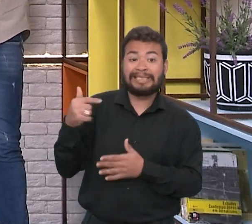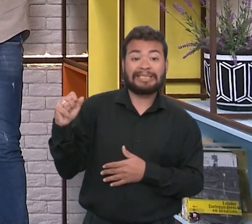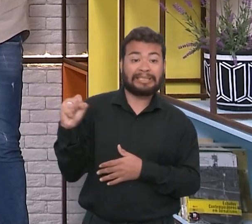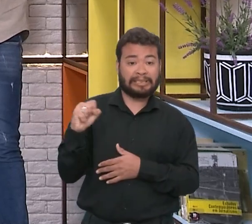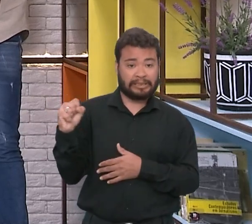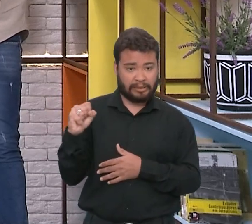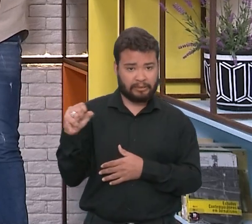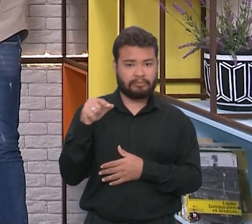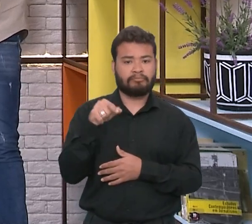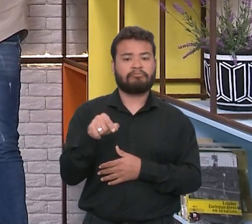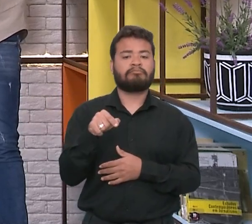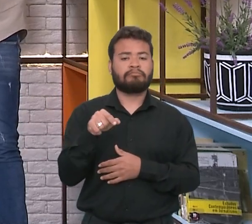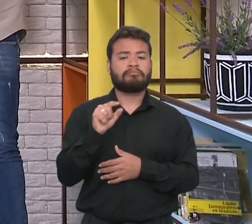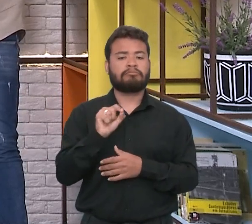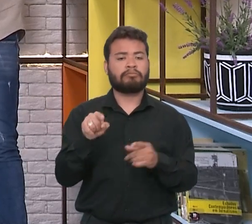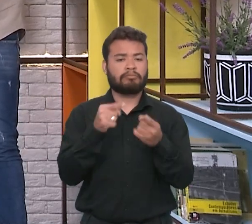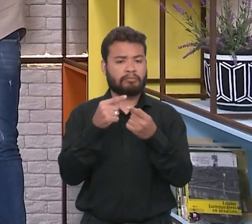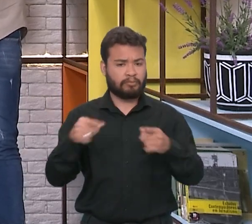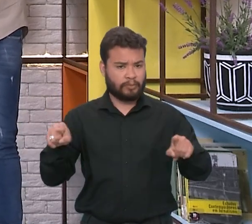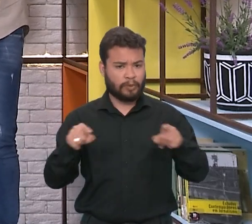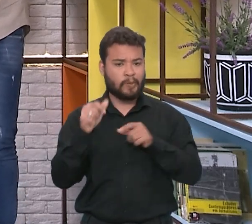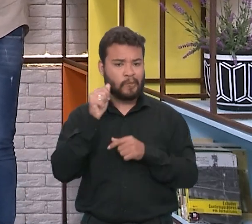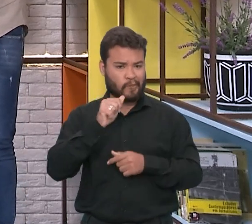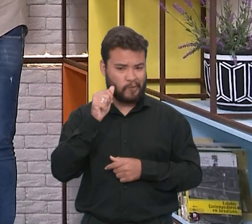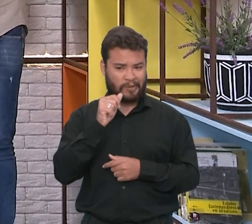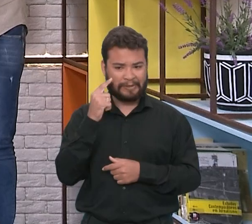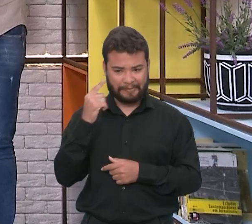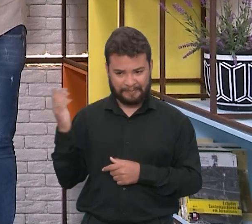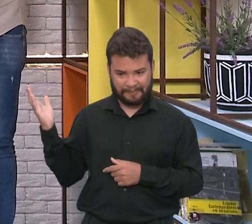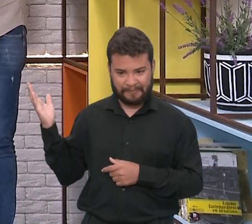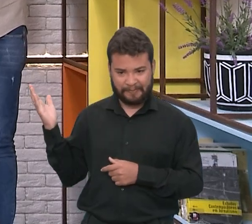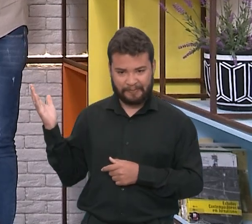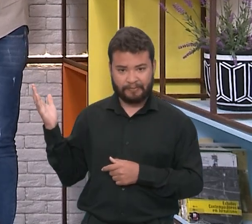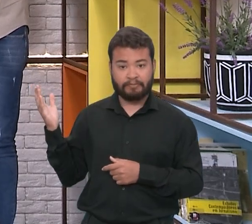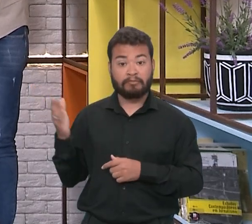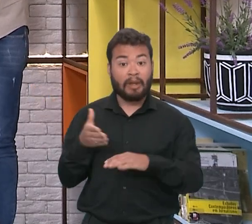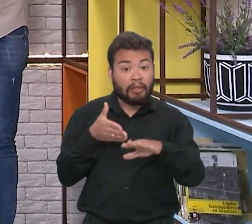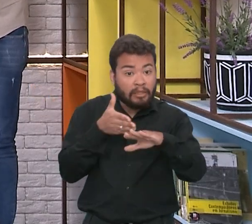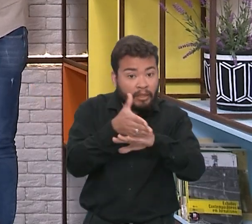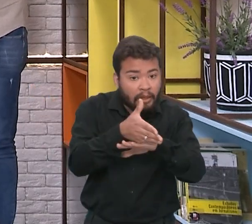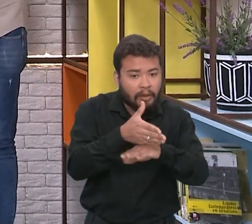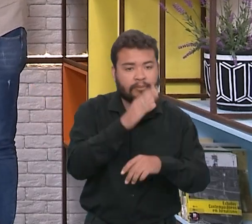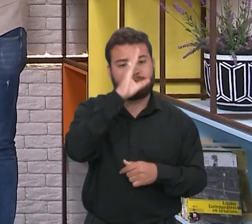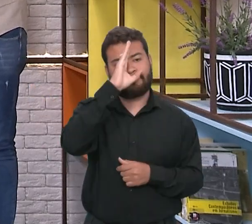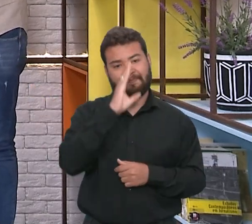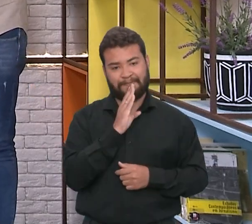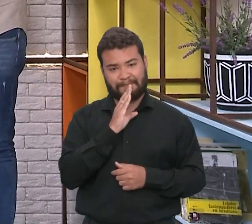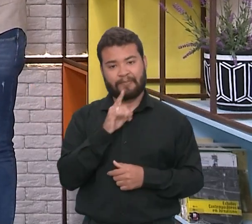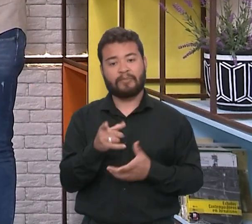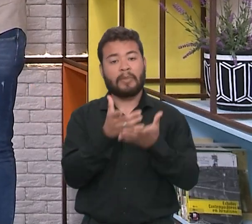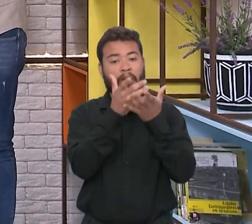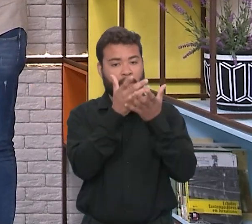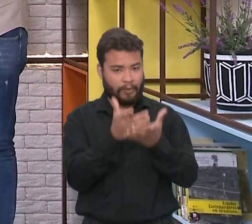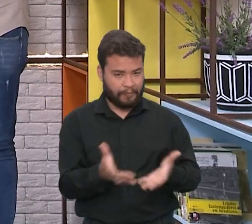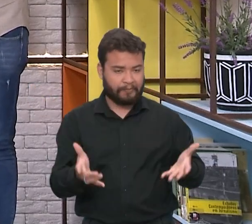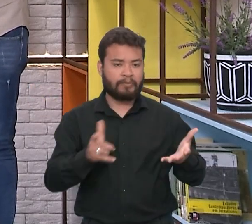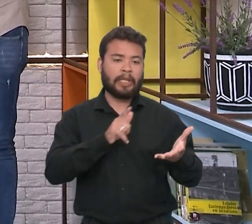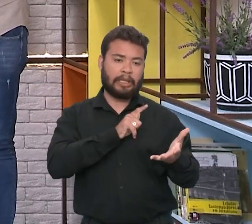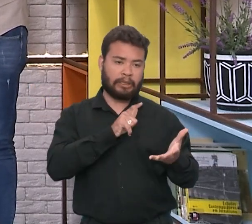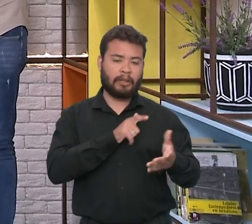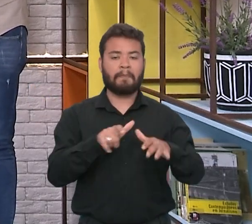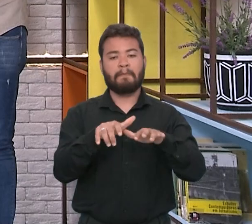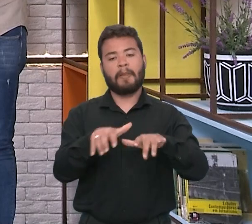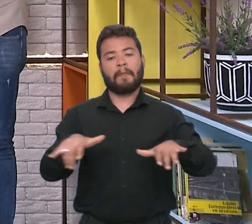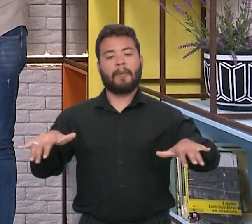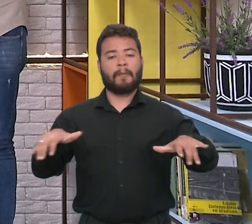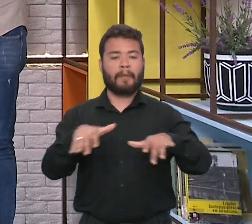recital, em homenagem a Nhanhá do Couto, com entrada gratuita. O evento vai contar com a apresentação do